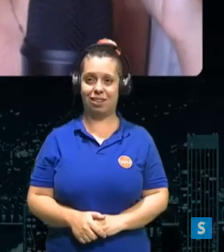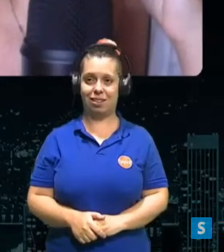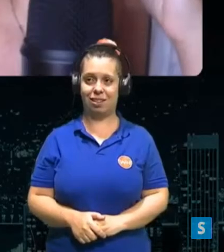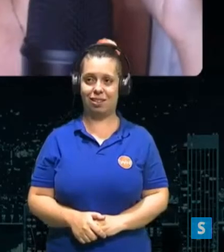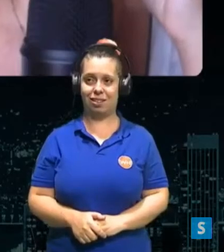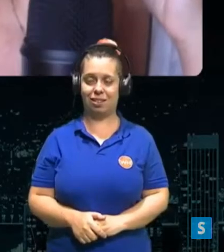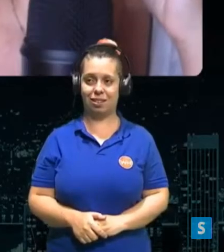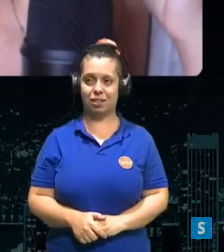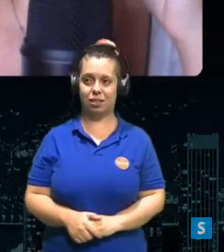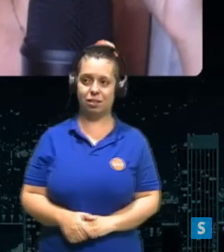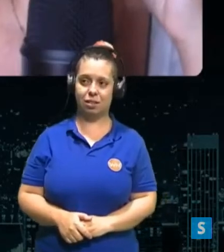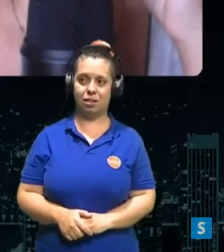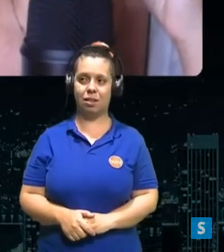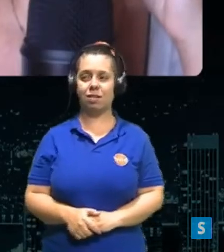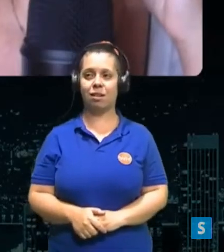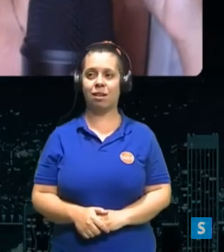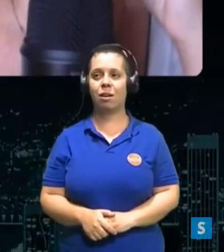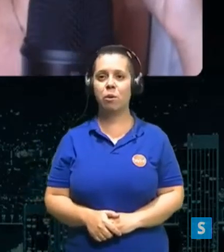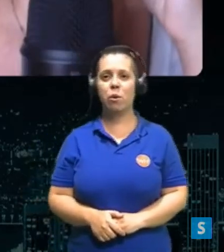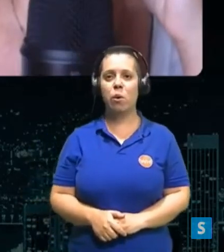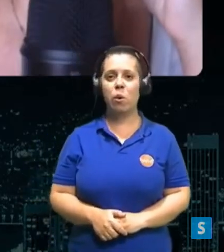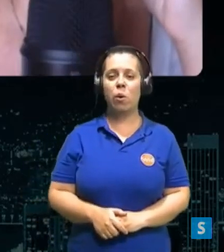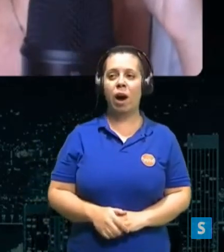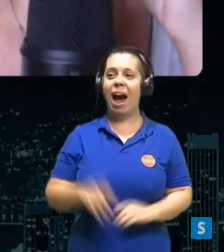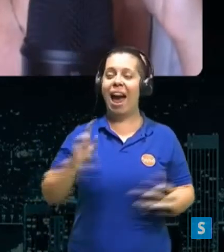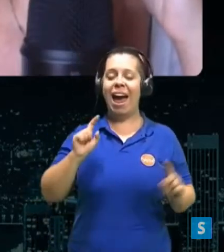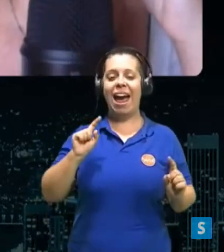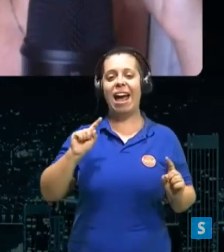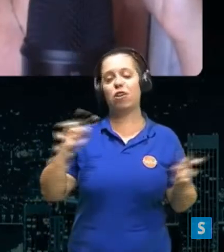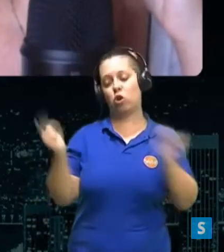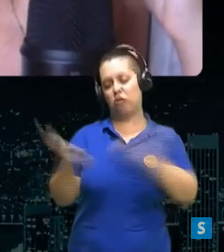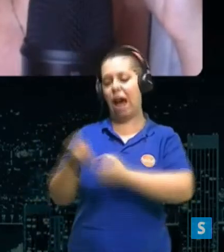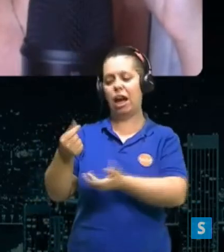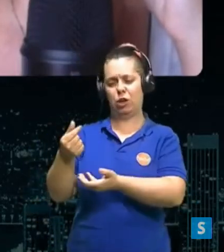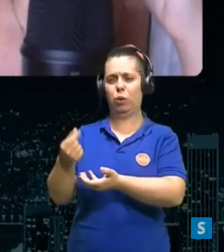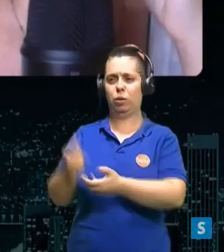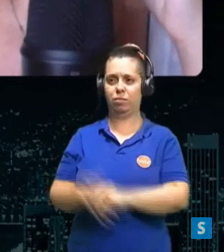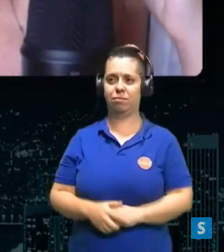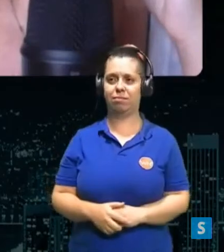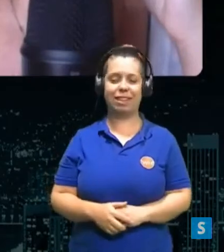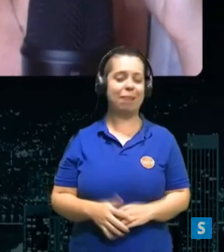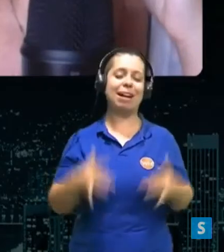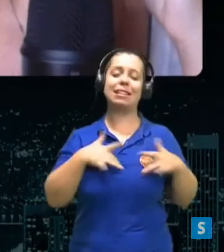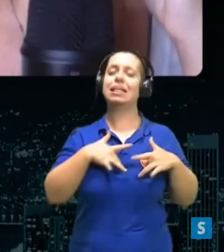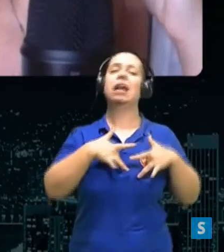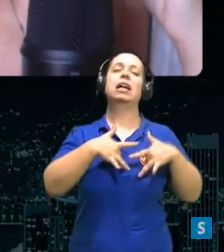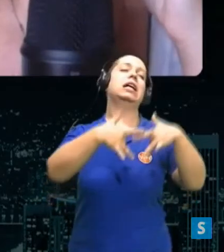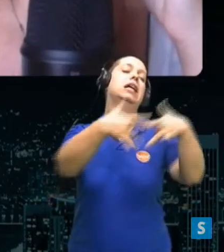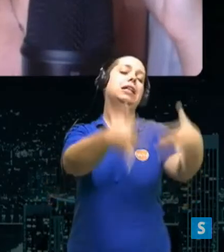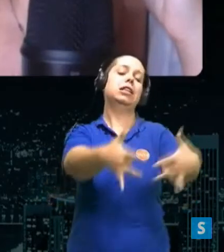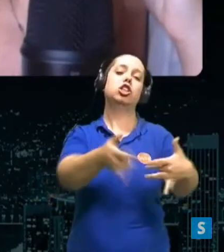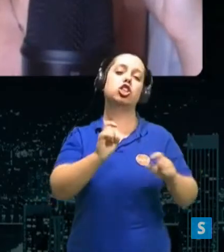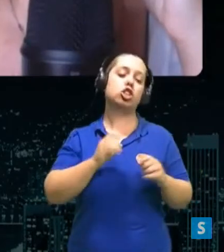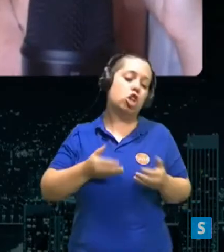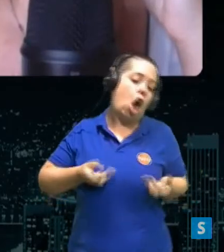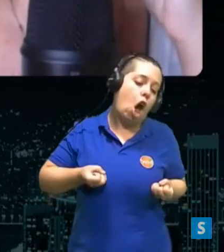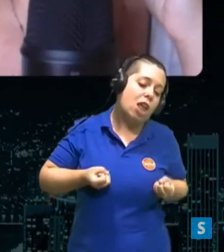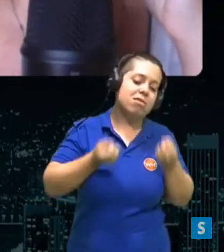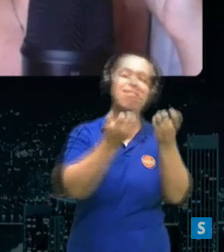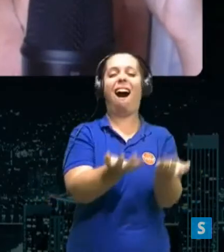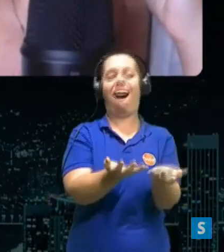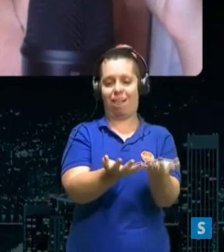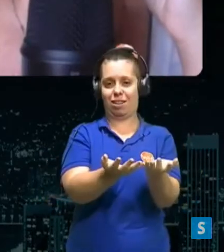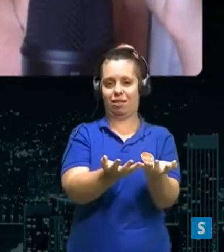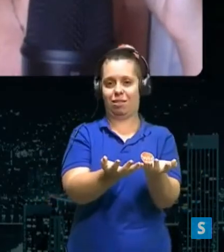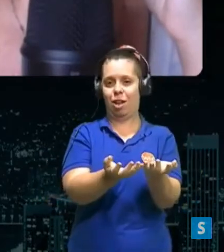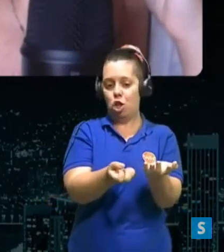contrário ao sistema do capitalismo do capital é altruísmo total Você não espera